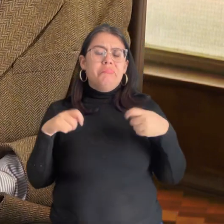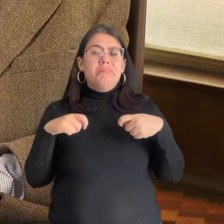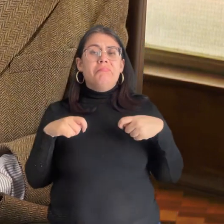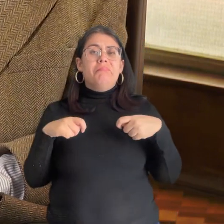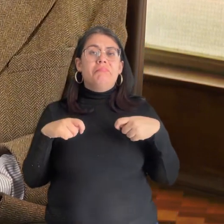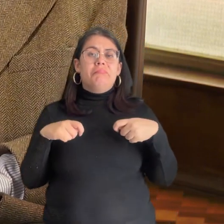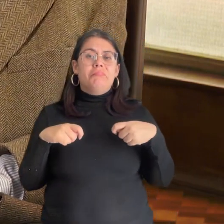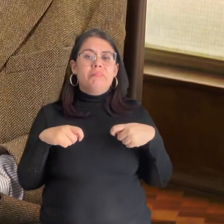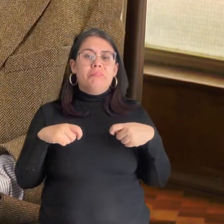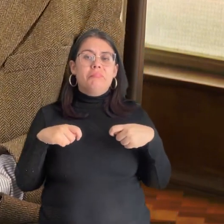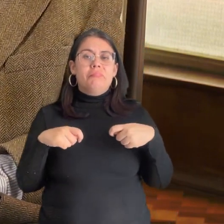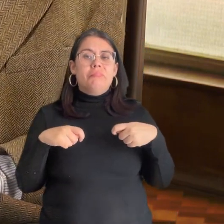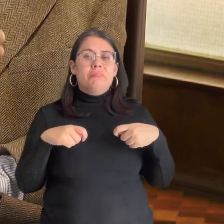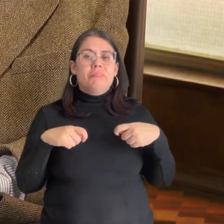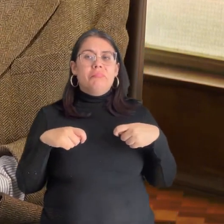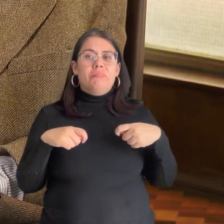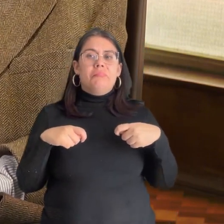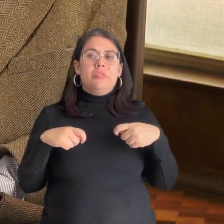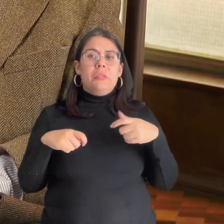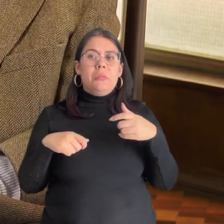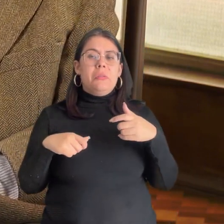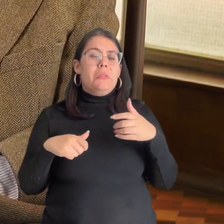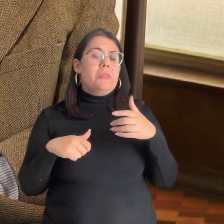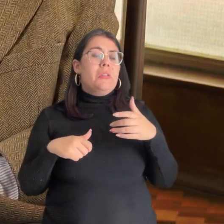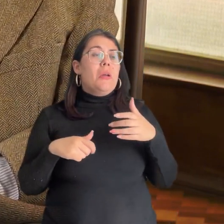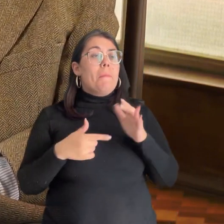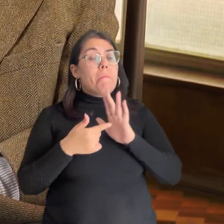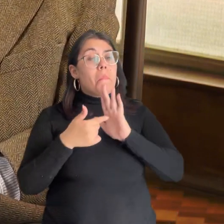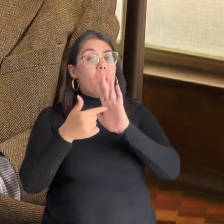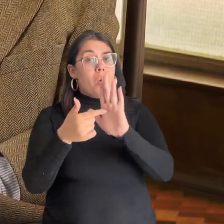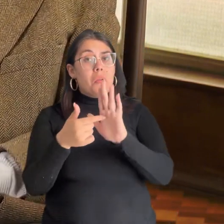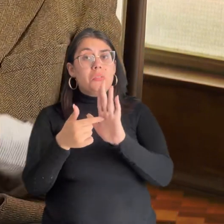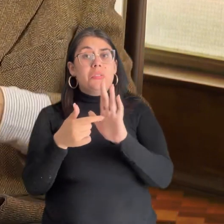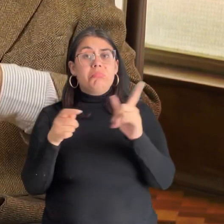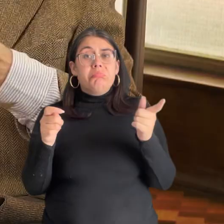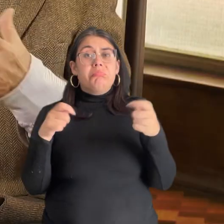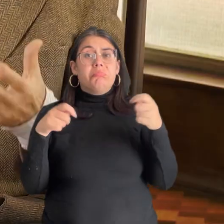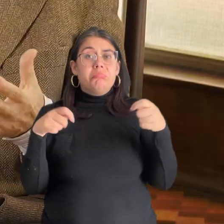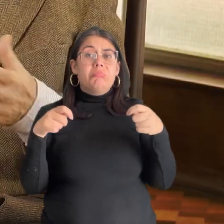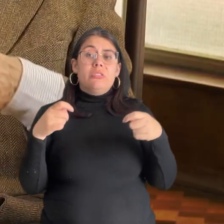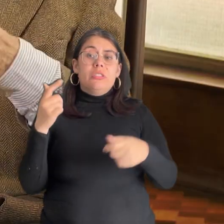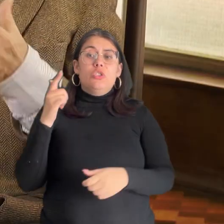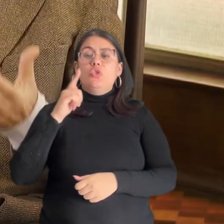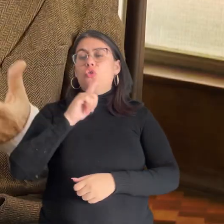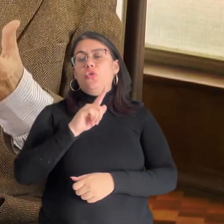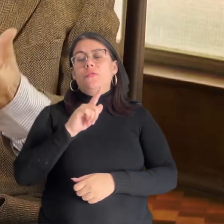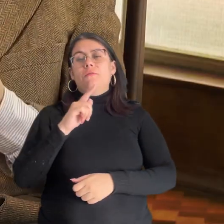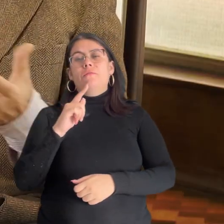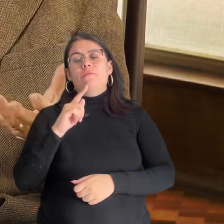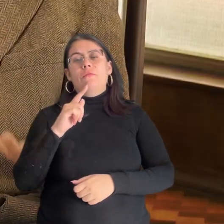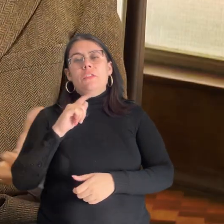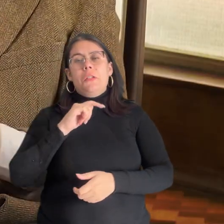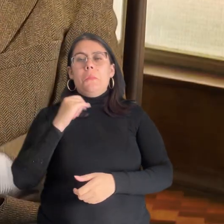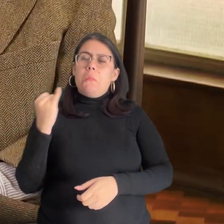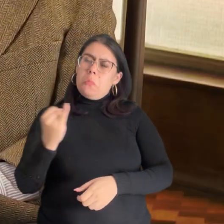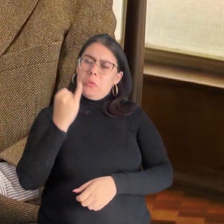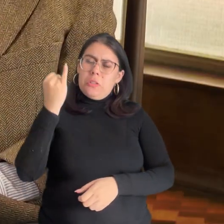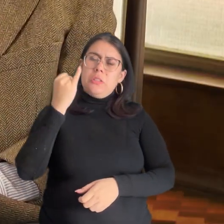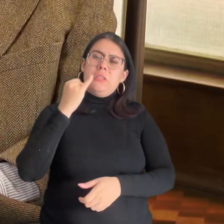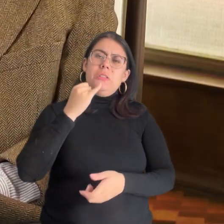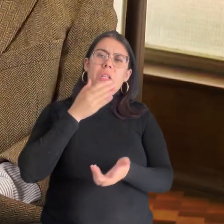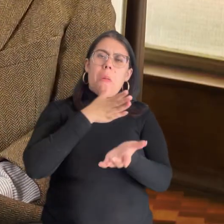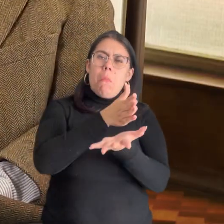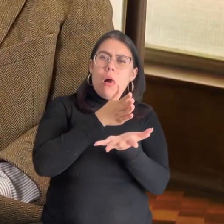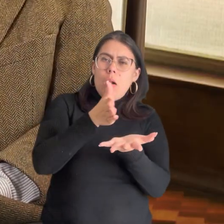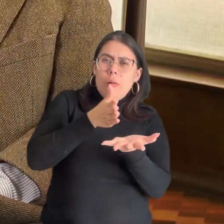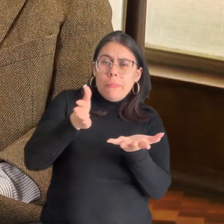que a inauguração e essa primeira assinatura mostra a possibilidade e a riqueza das